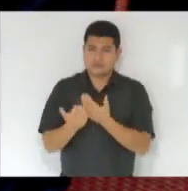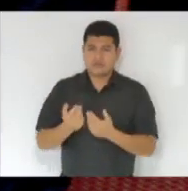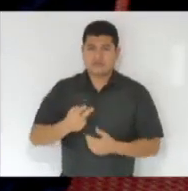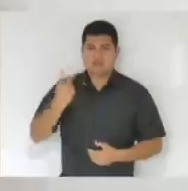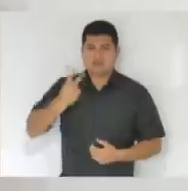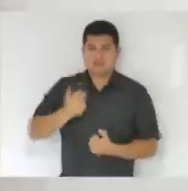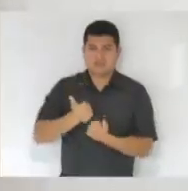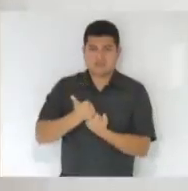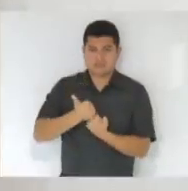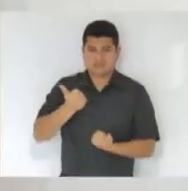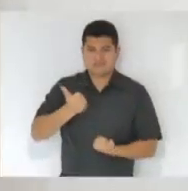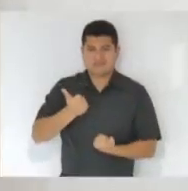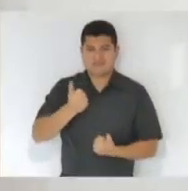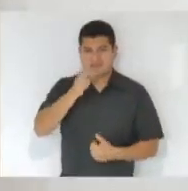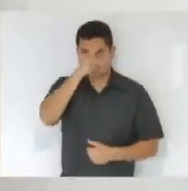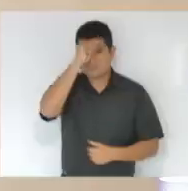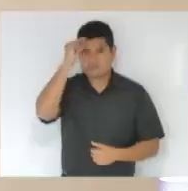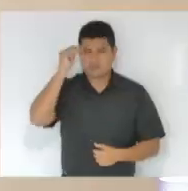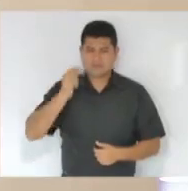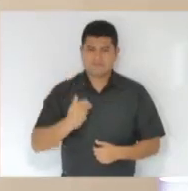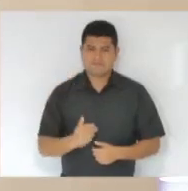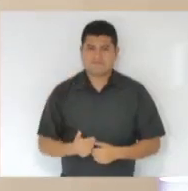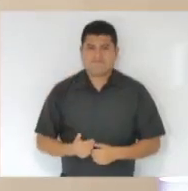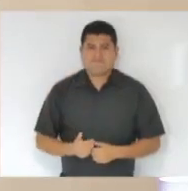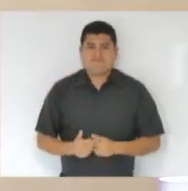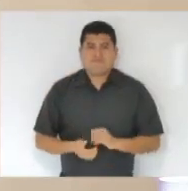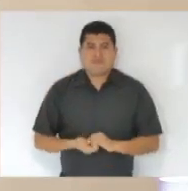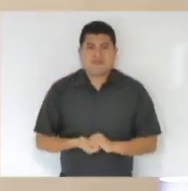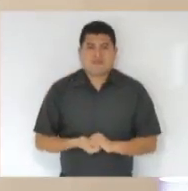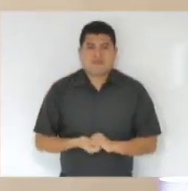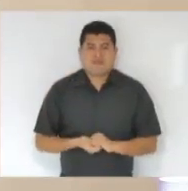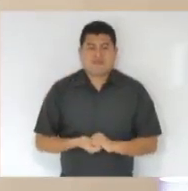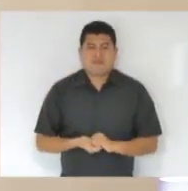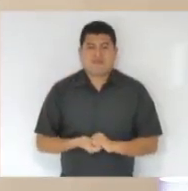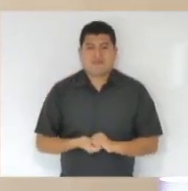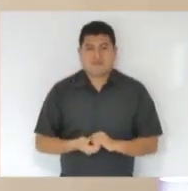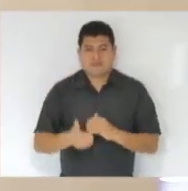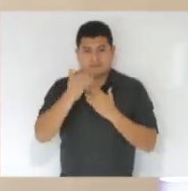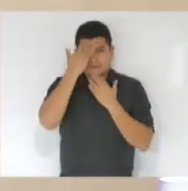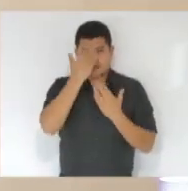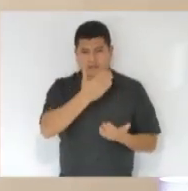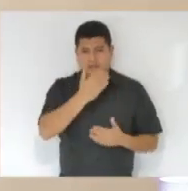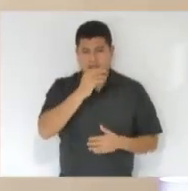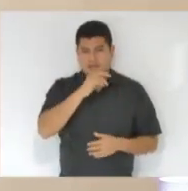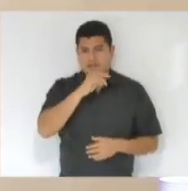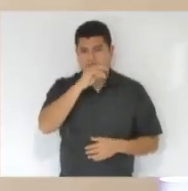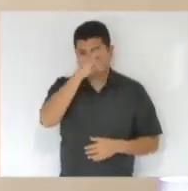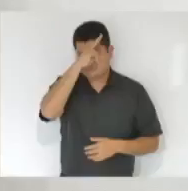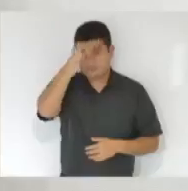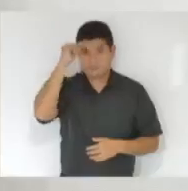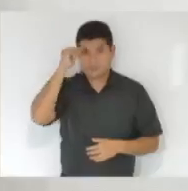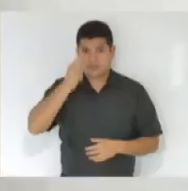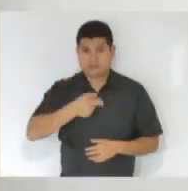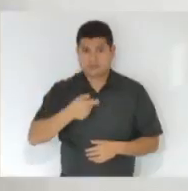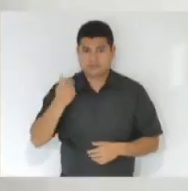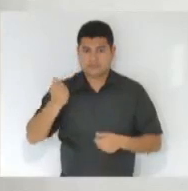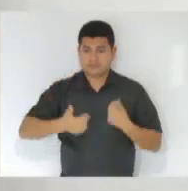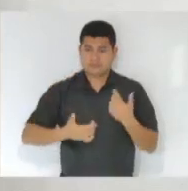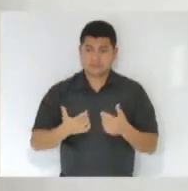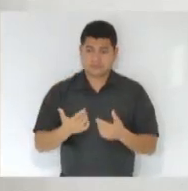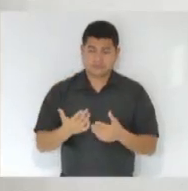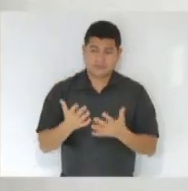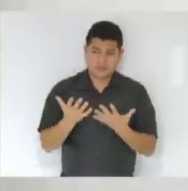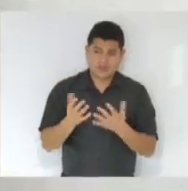Humberto. Obrigado. Obrigado. Agradeço ao prefeito Fabrício pela sua manifestação. Pois não. Presidente Rodrigo,